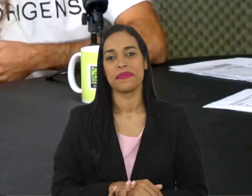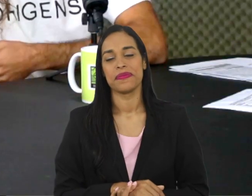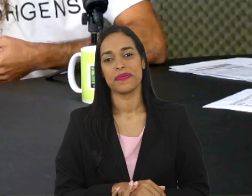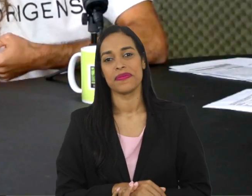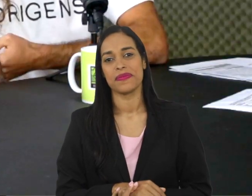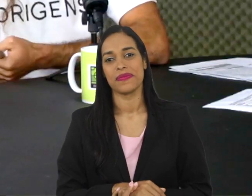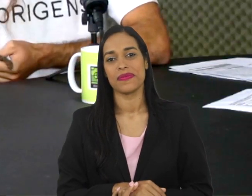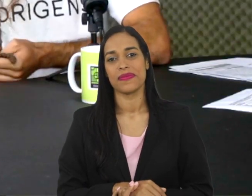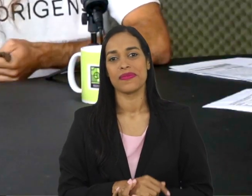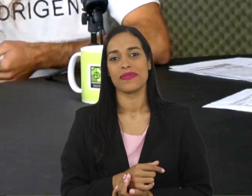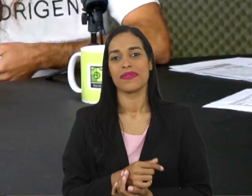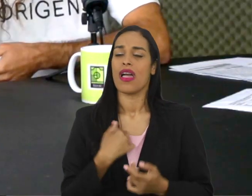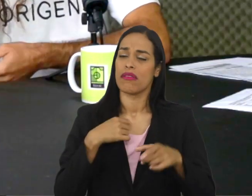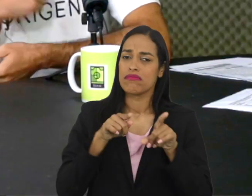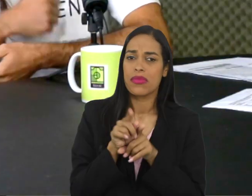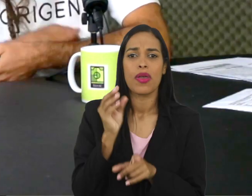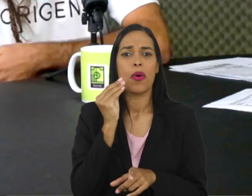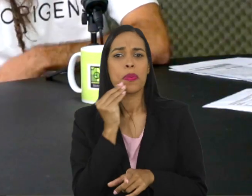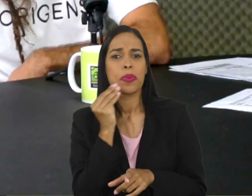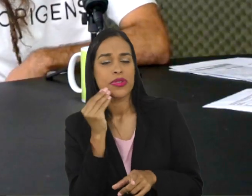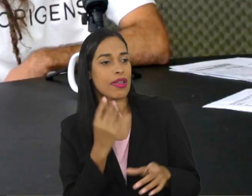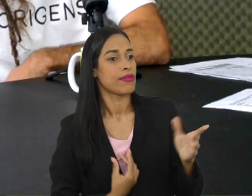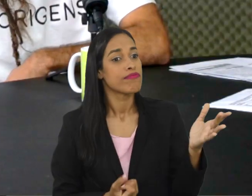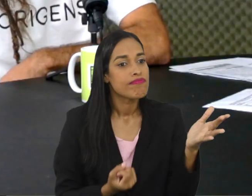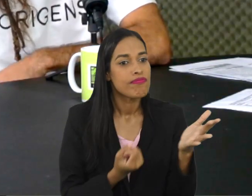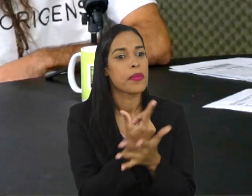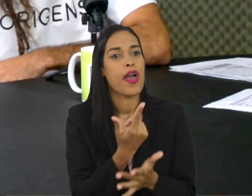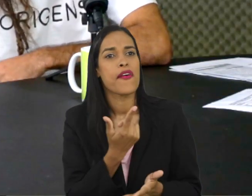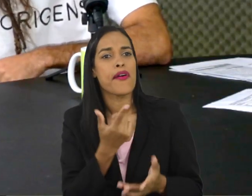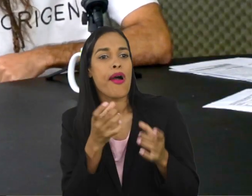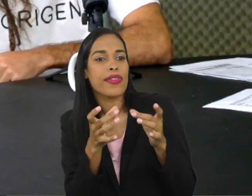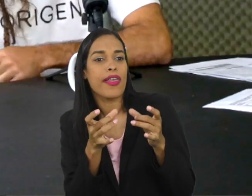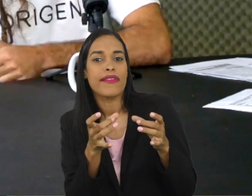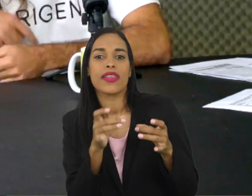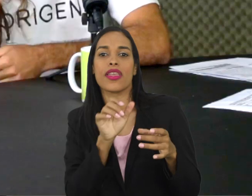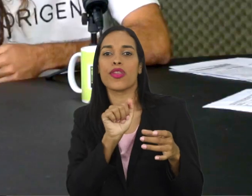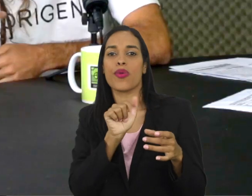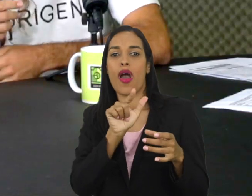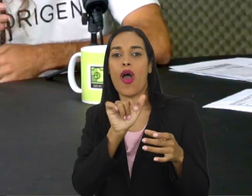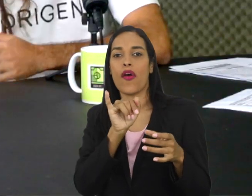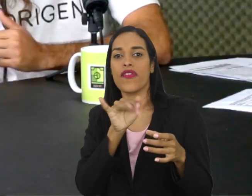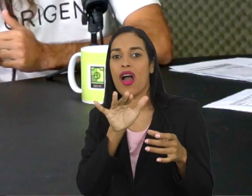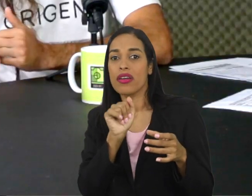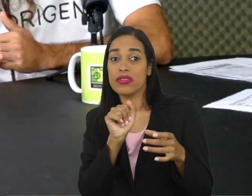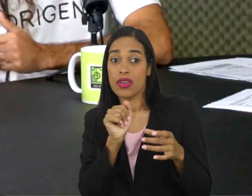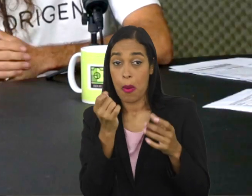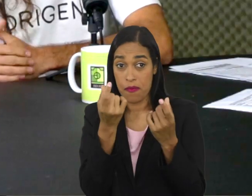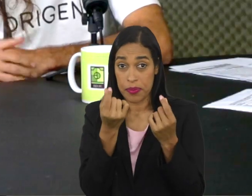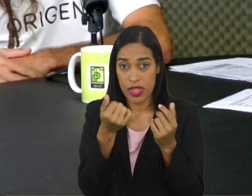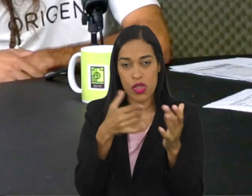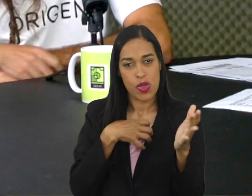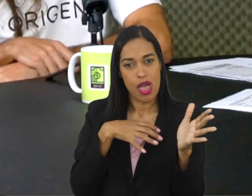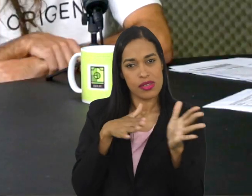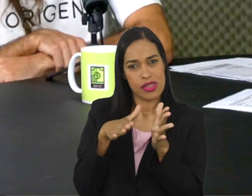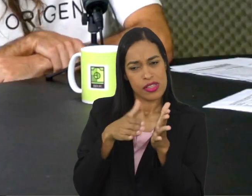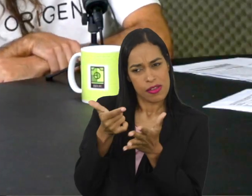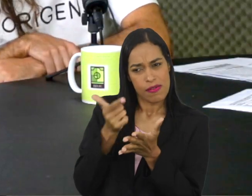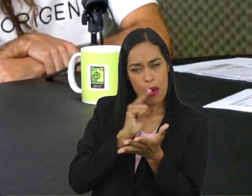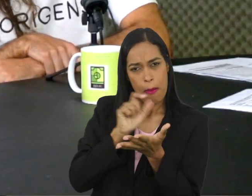passei aqui também, assim, vendo a oportunidade, eu comprava, né? Alguém tá vendendo alfaia por um preço